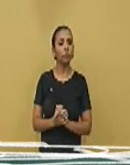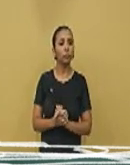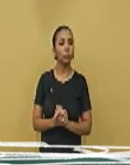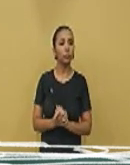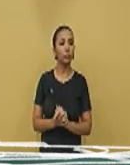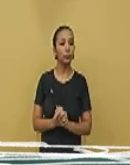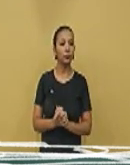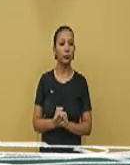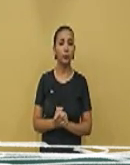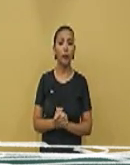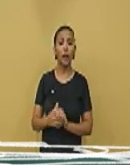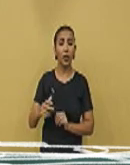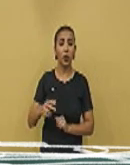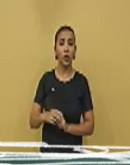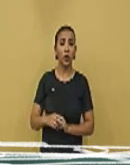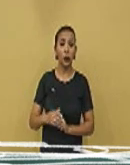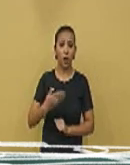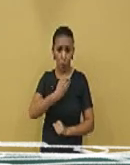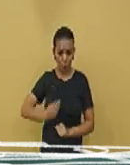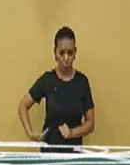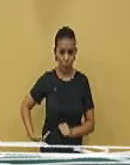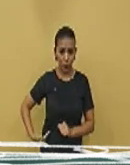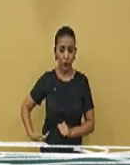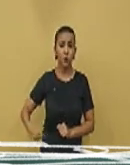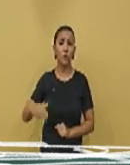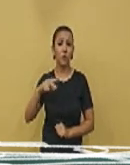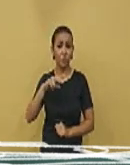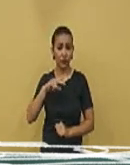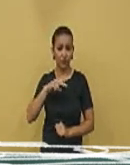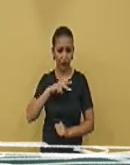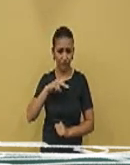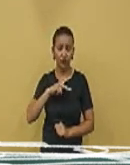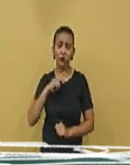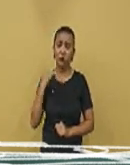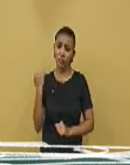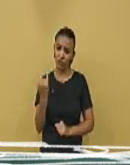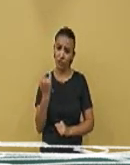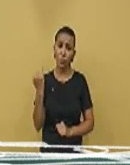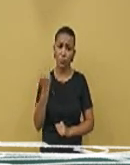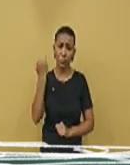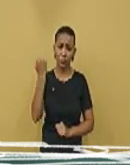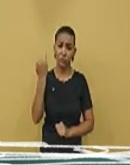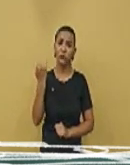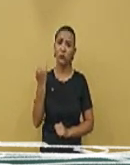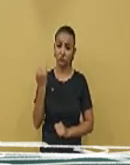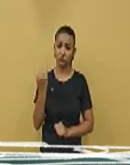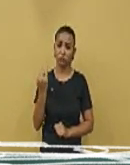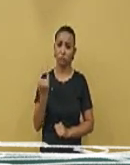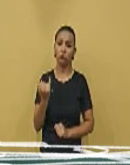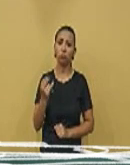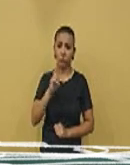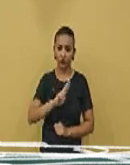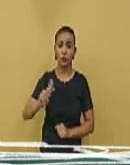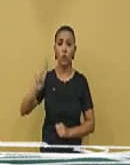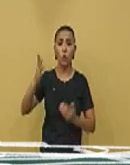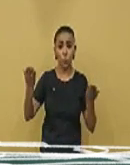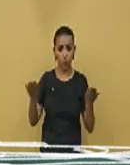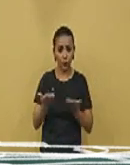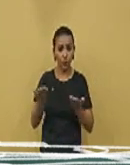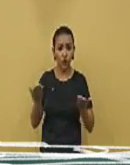parceria público-privada, PPP, é fundamental para a universidade. Nós sempre fizemos isso. Hoje, nós